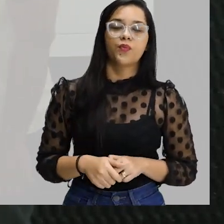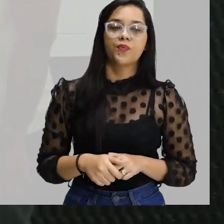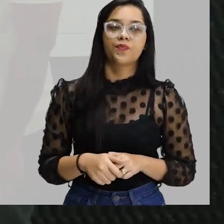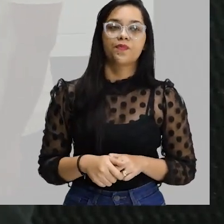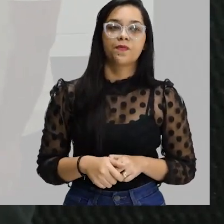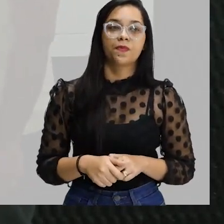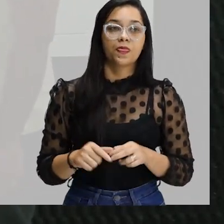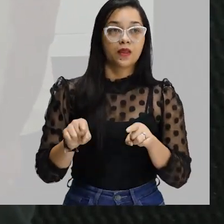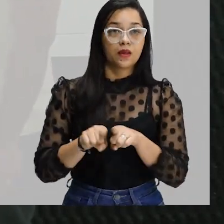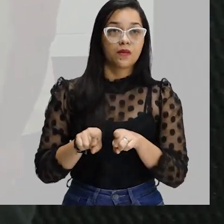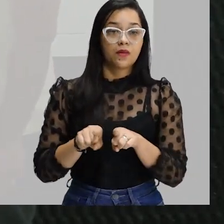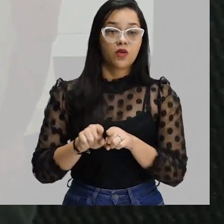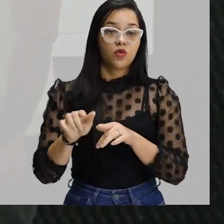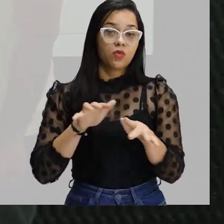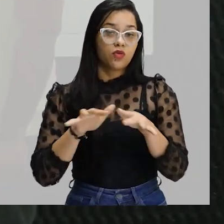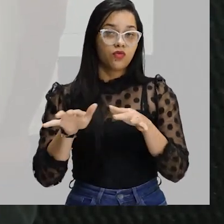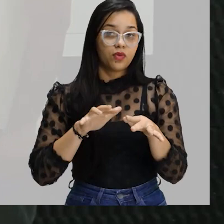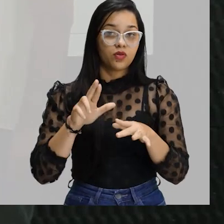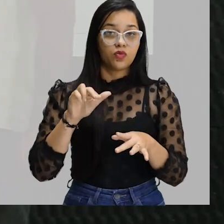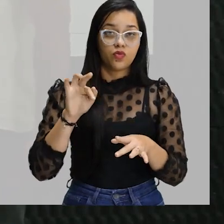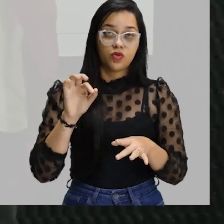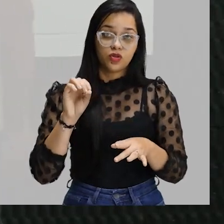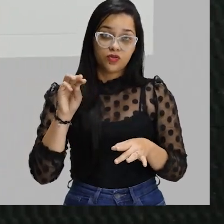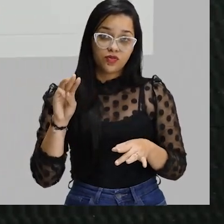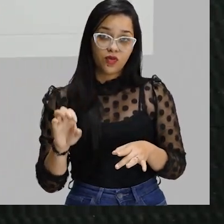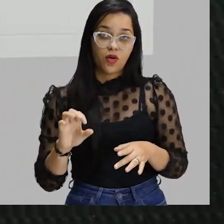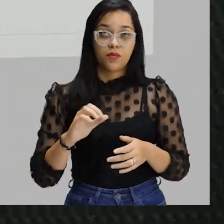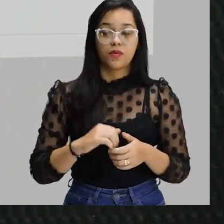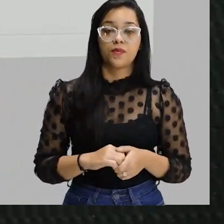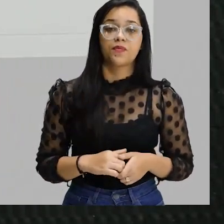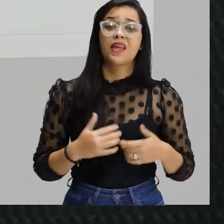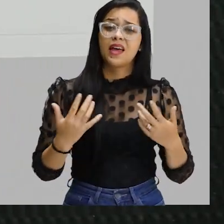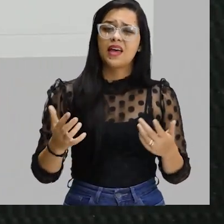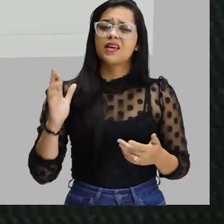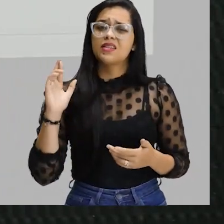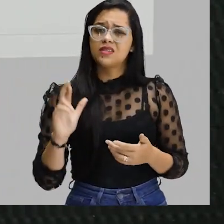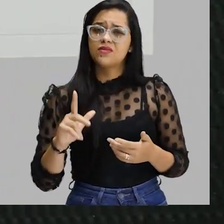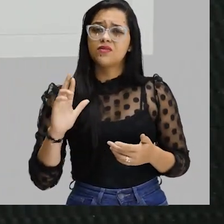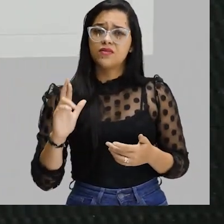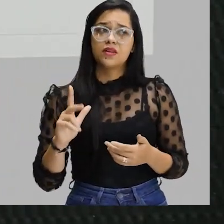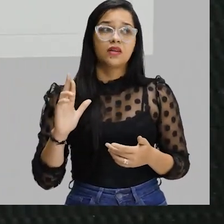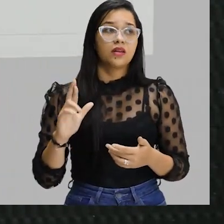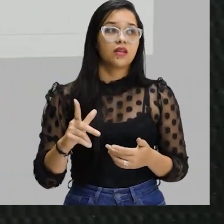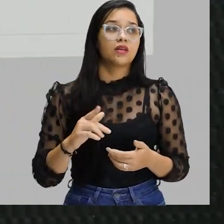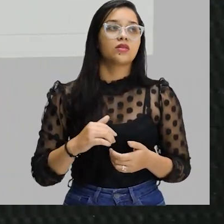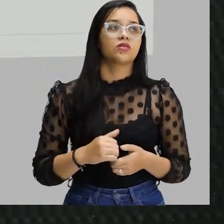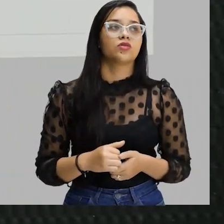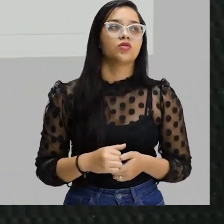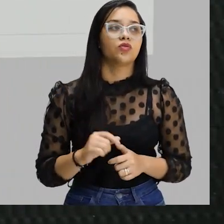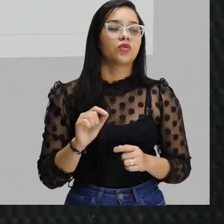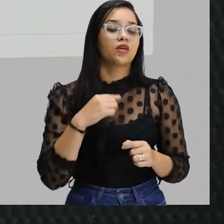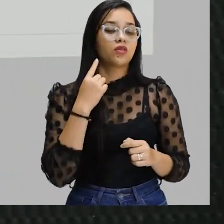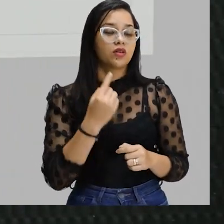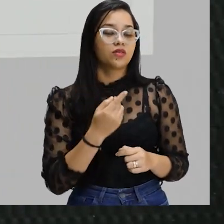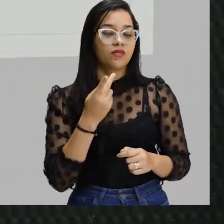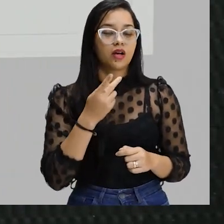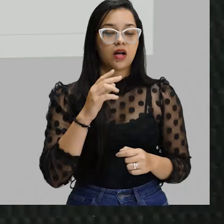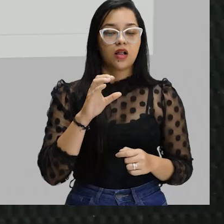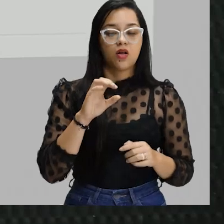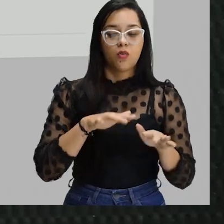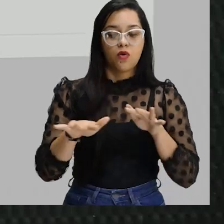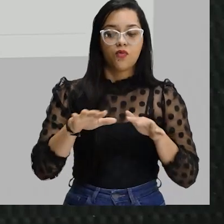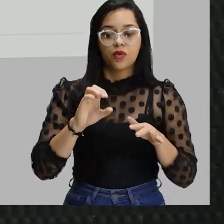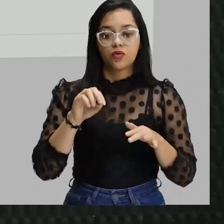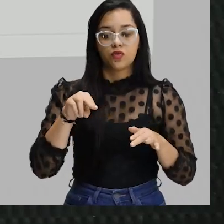aqui, e o movimento uniformemente variável. É diferente quando a gente fala de movimento constante,